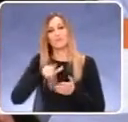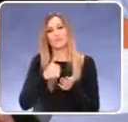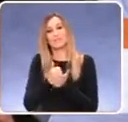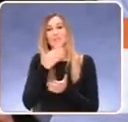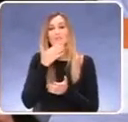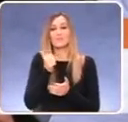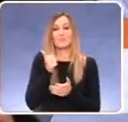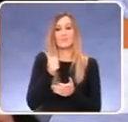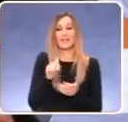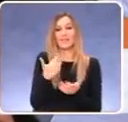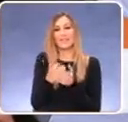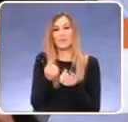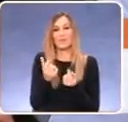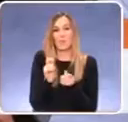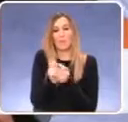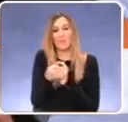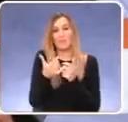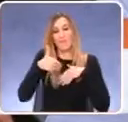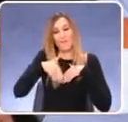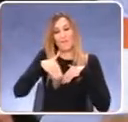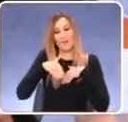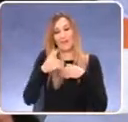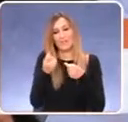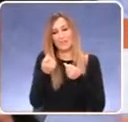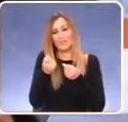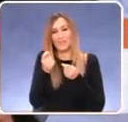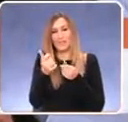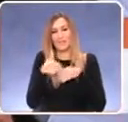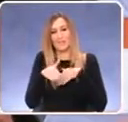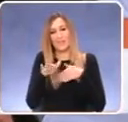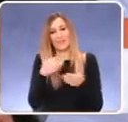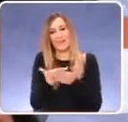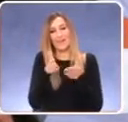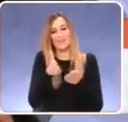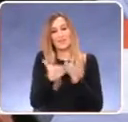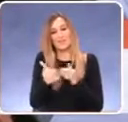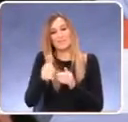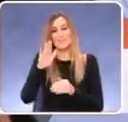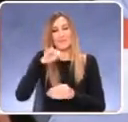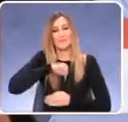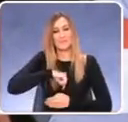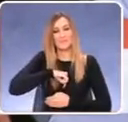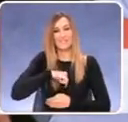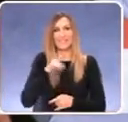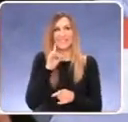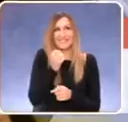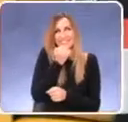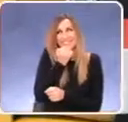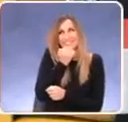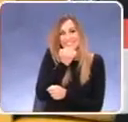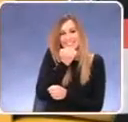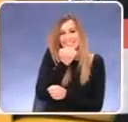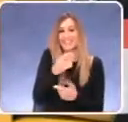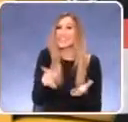nós só demos um toquezinho por fora. E esse toquezinho por fora vai ajudar ainda mais a parte de dentro. Ela ri-se. Agora estou sempre a